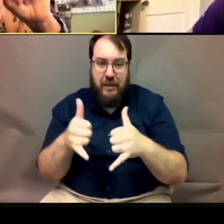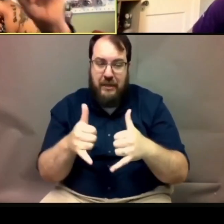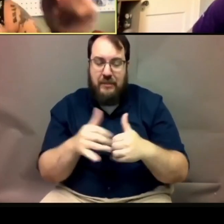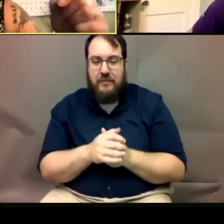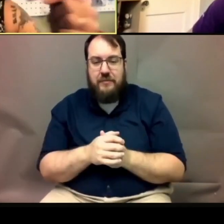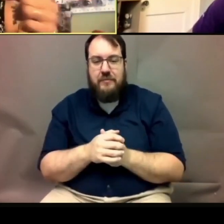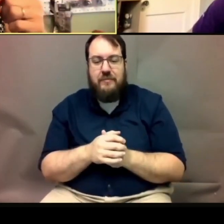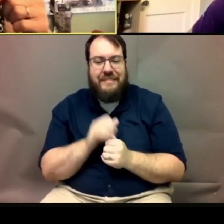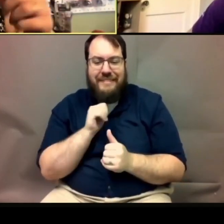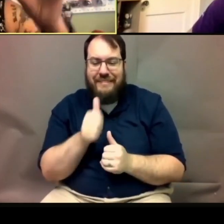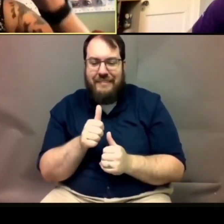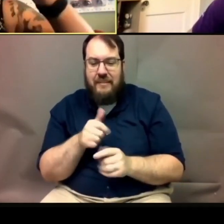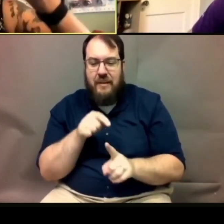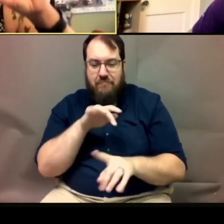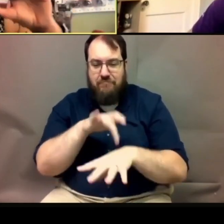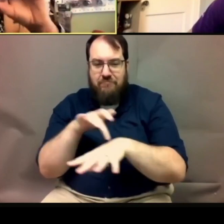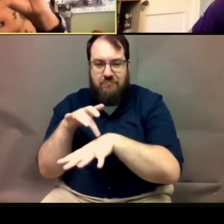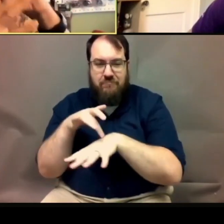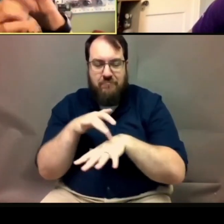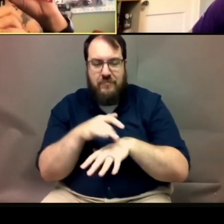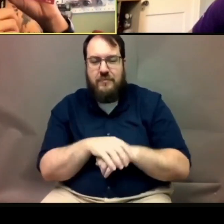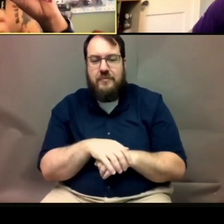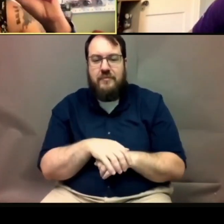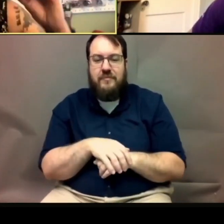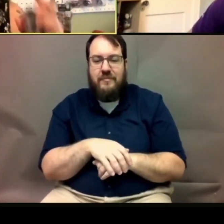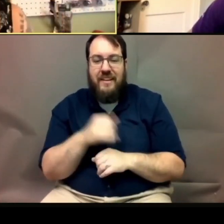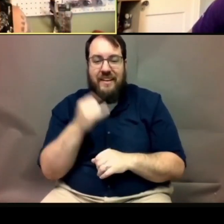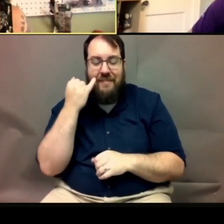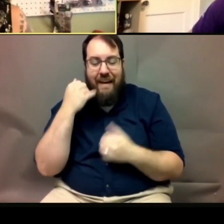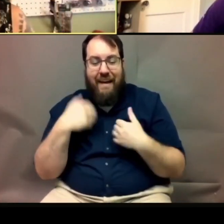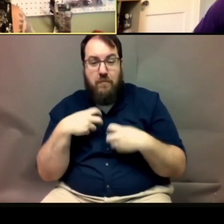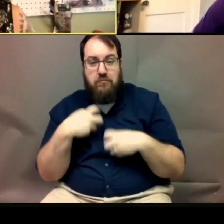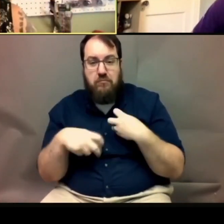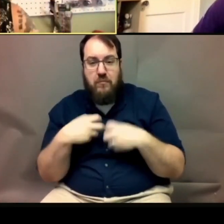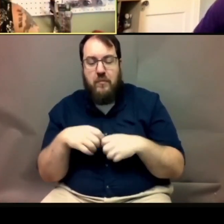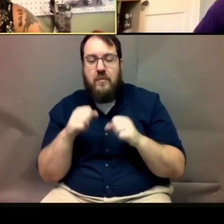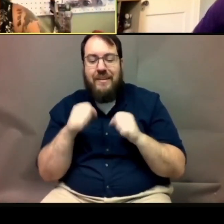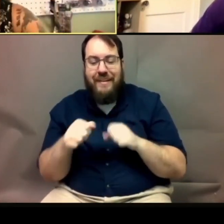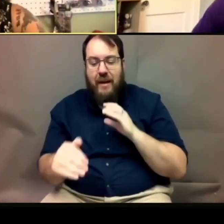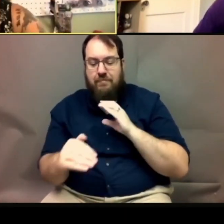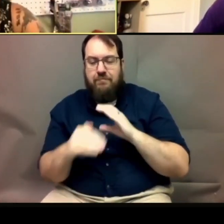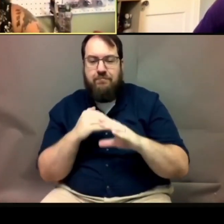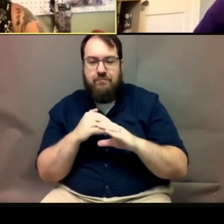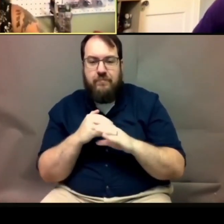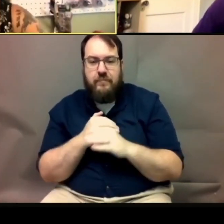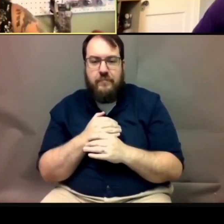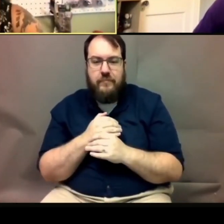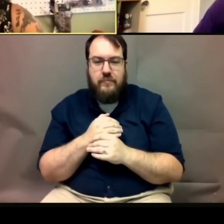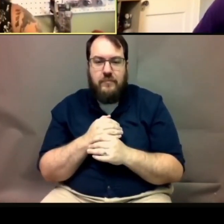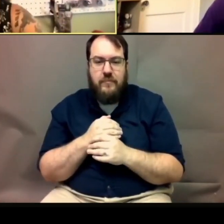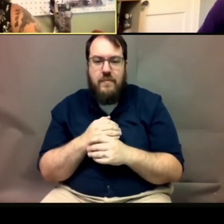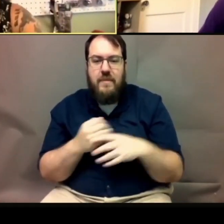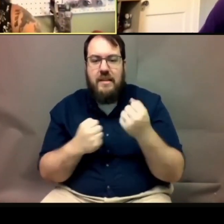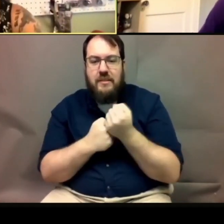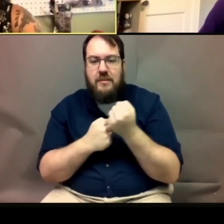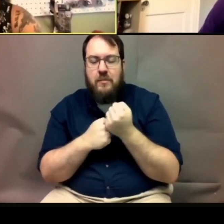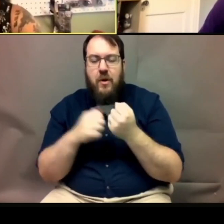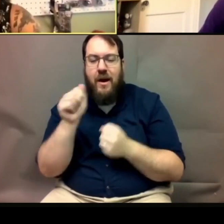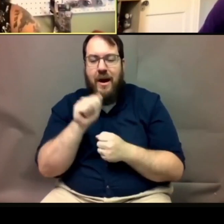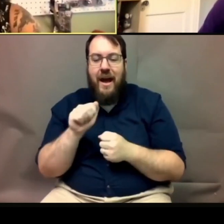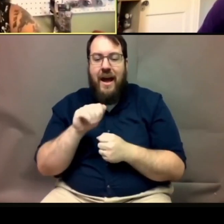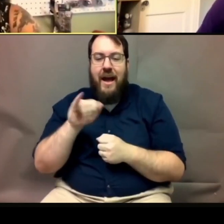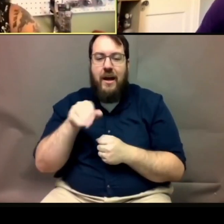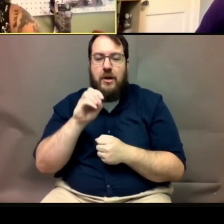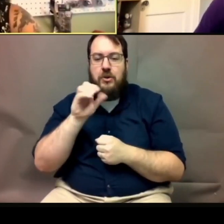falo não fiquem mexendo nessas pecinhas porque elas podem se soltar e é claro que se elas se soltarem você pode